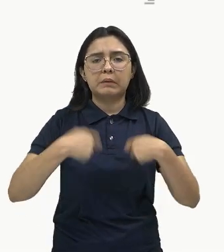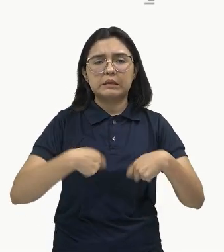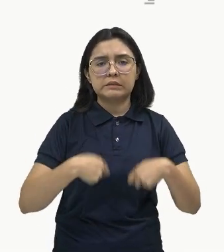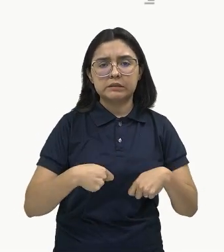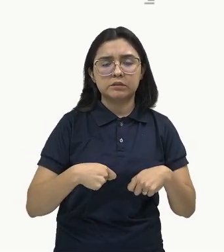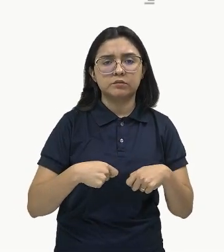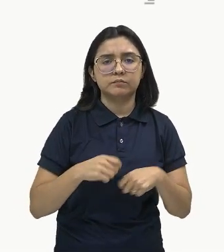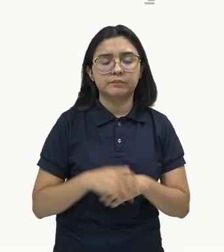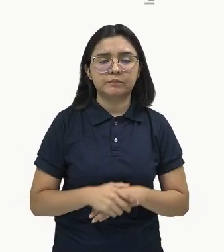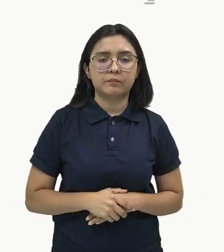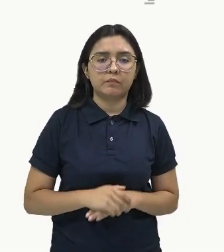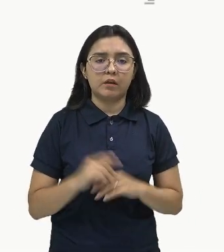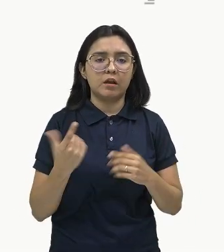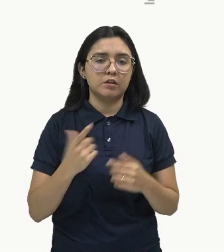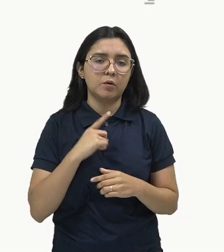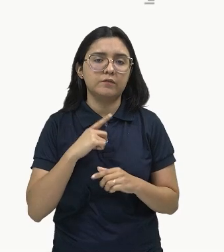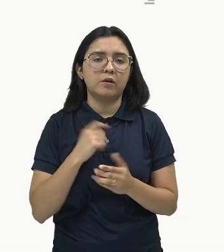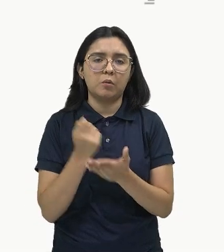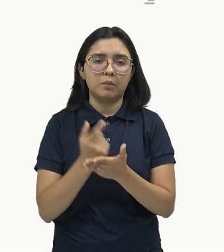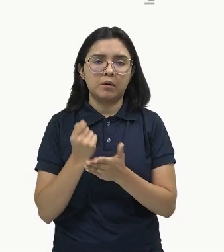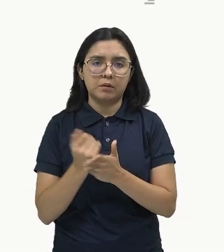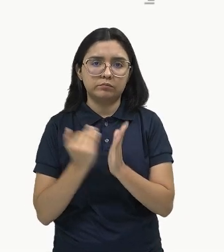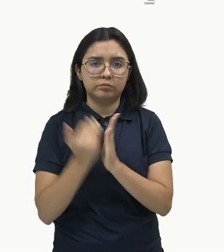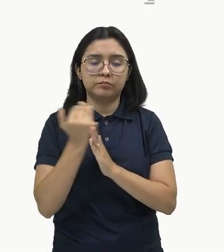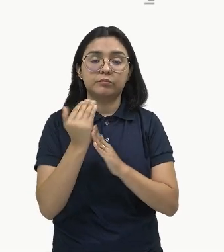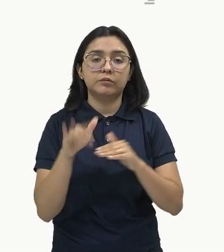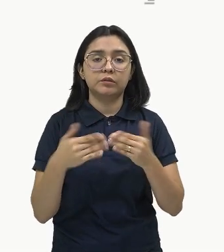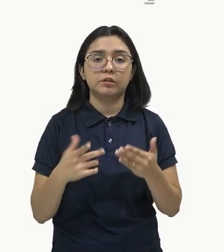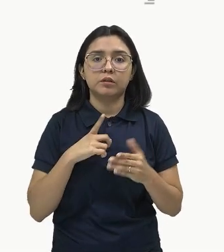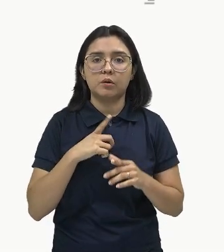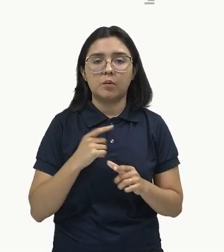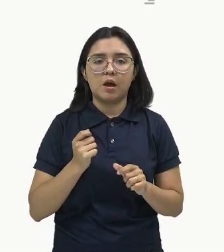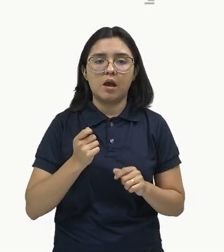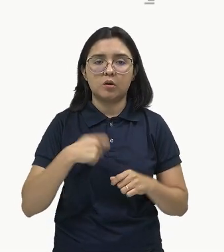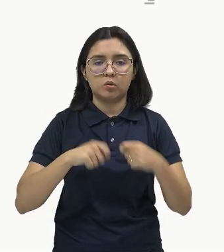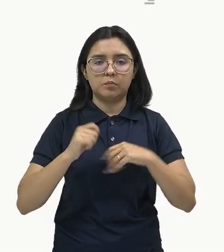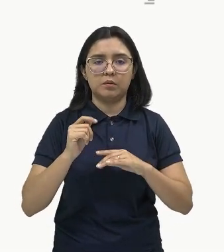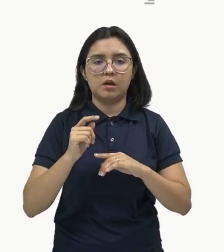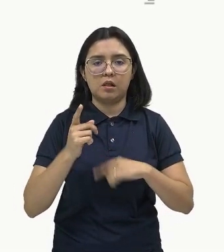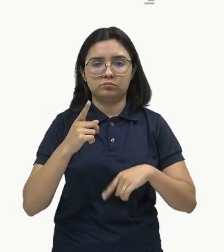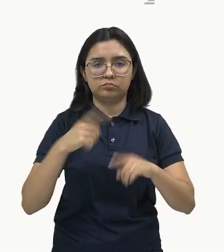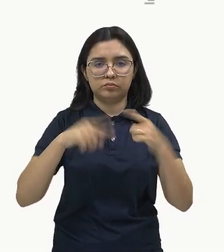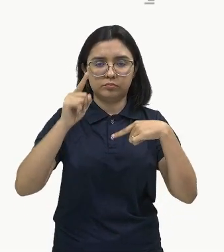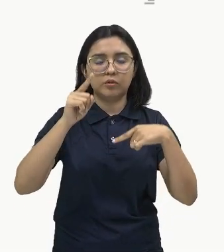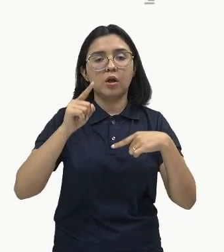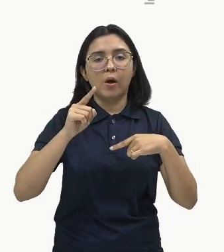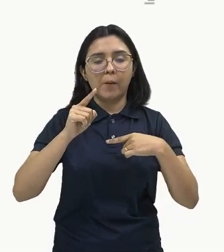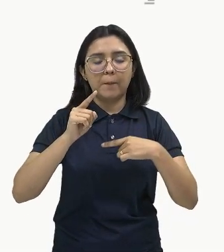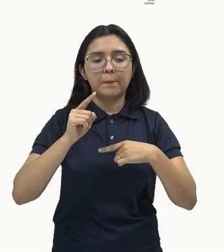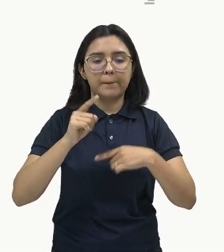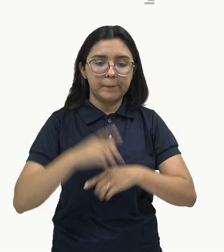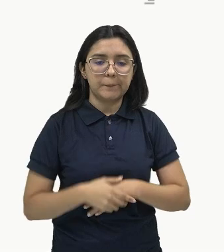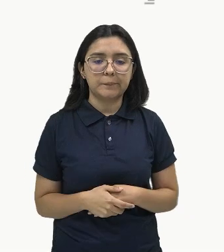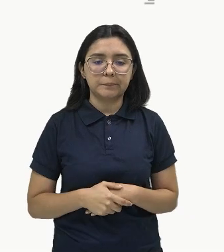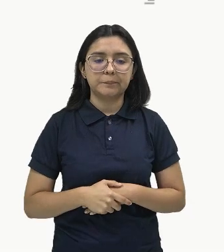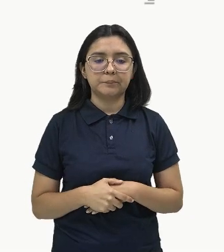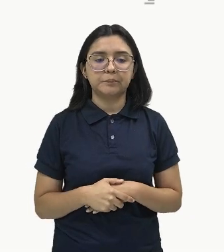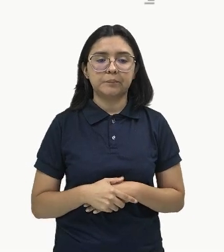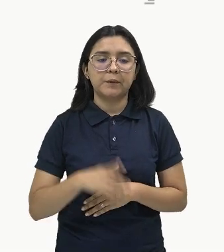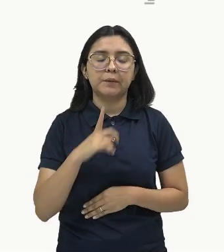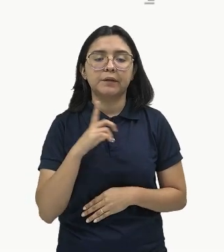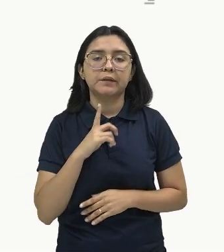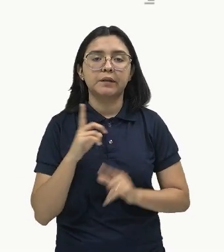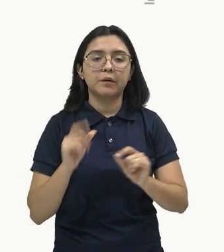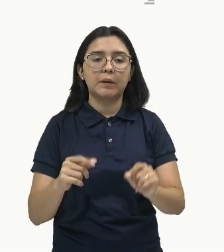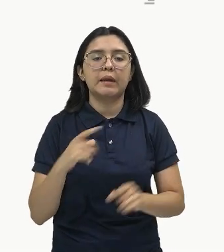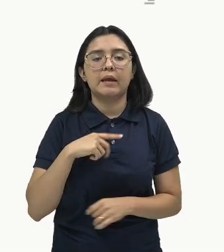básicas. Então, isso faz com que a economia, né, dê uma alavancada para que eles possam ter aquele PIB,